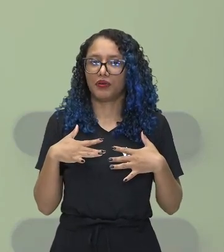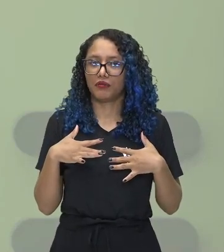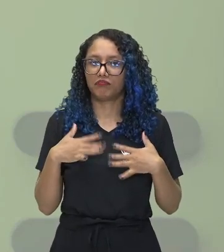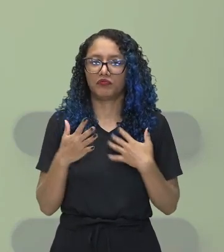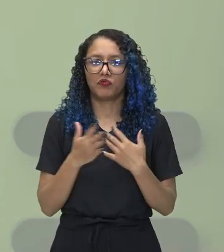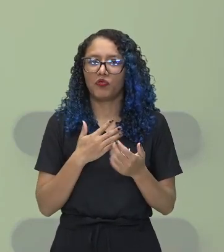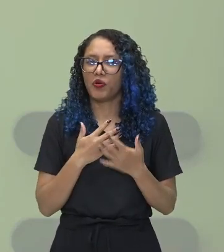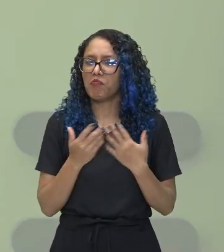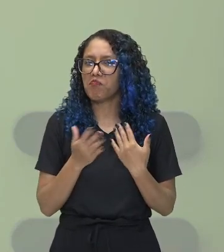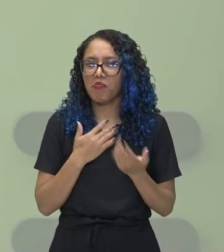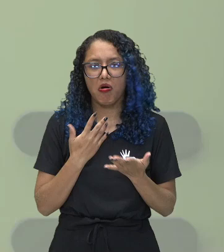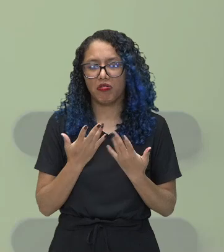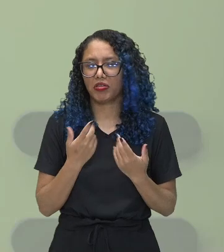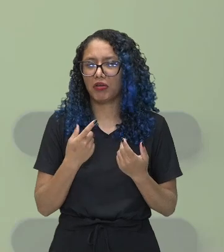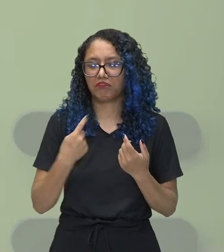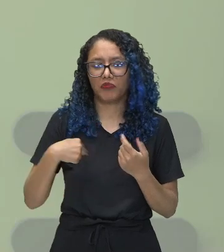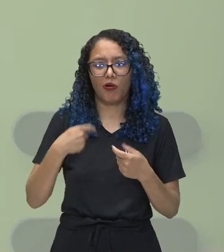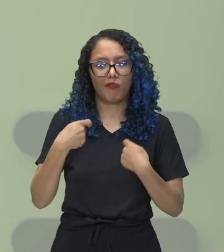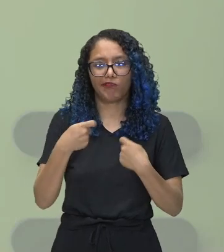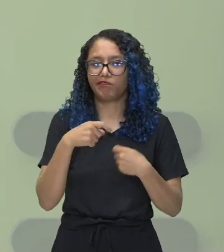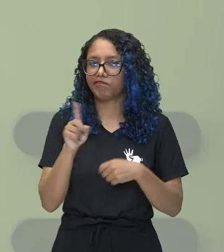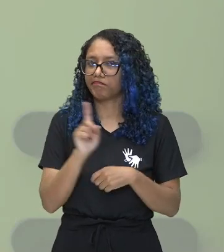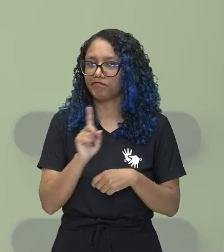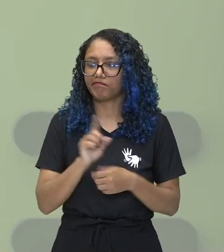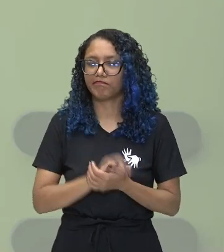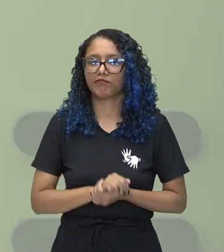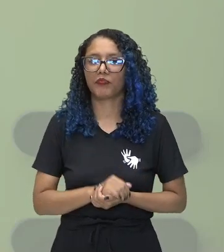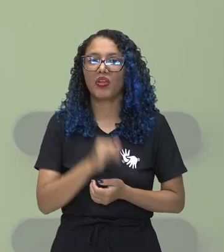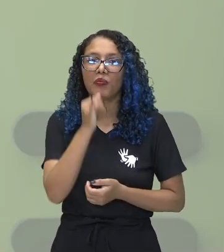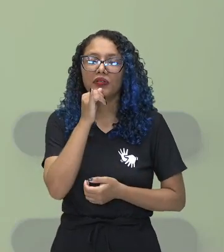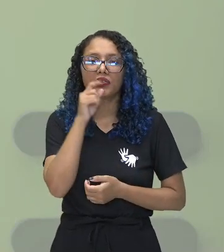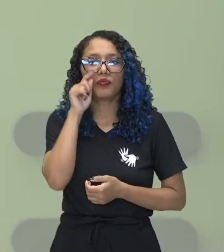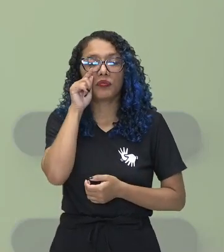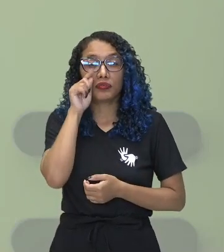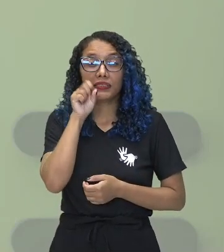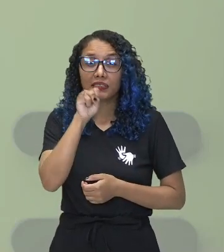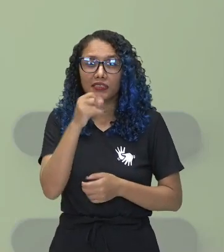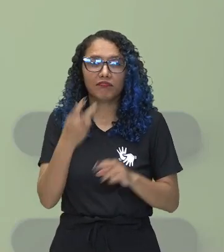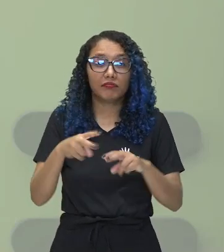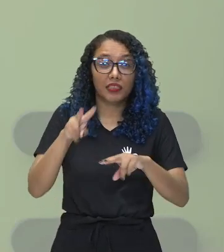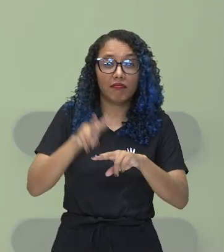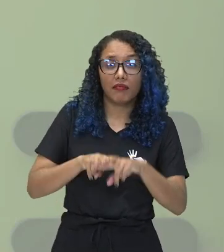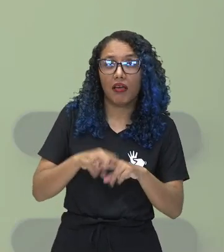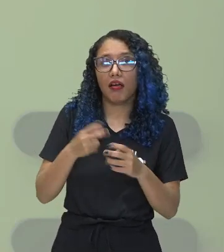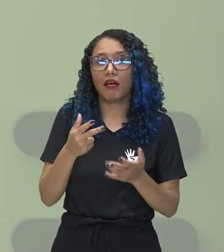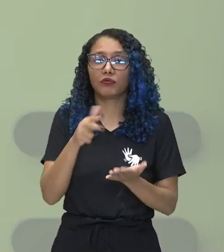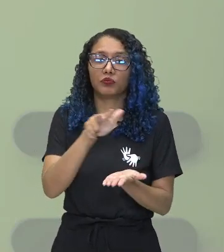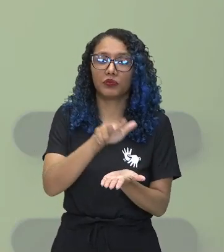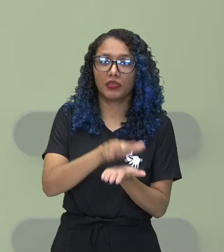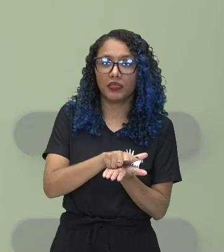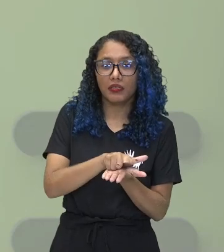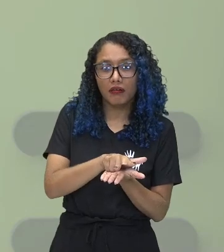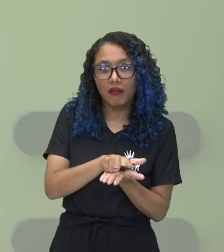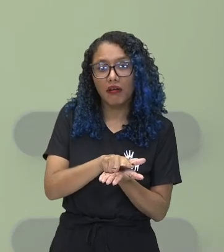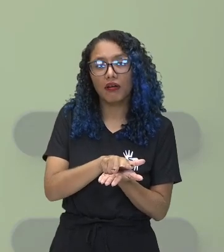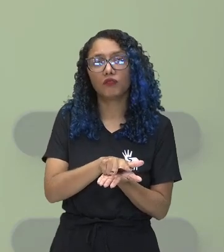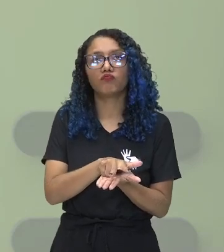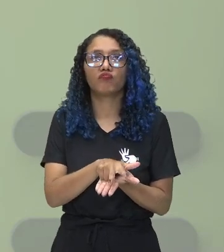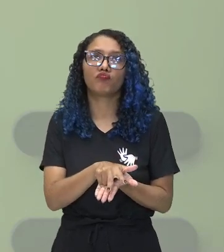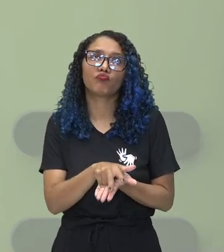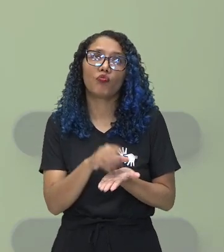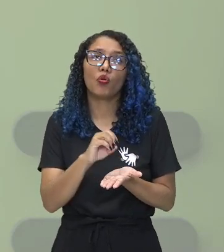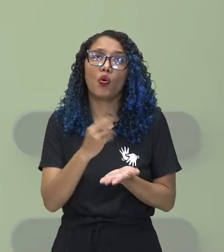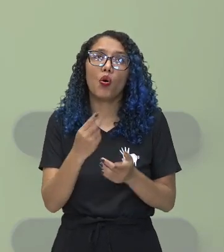independente da nossa vontade. Essa é a explicação. Ou seja, se você está sentado, se você está deitado, fazendo